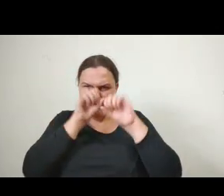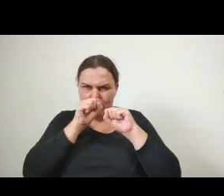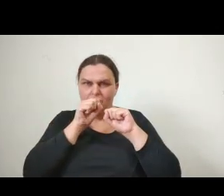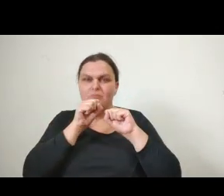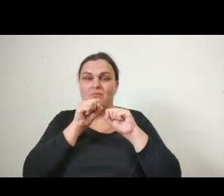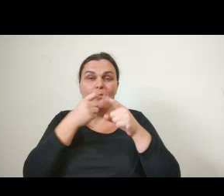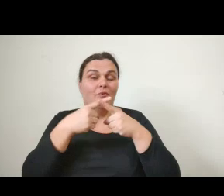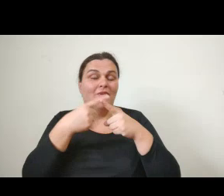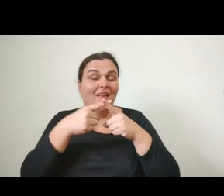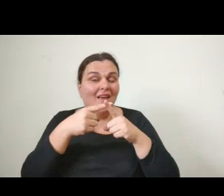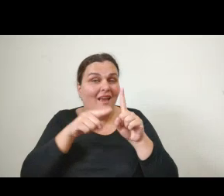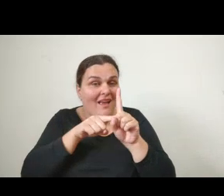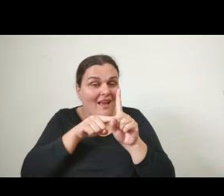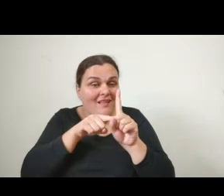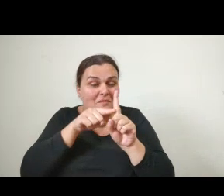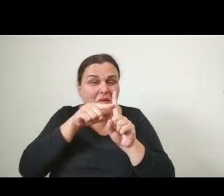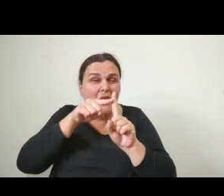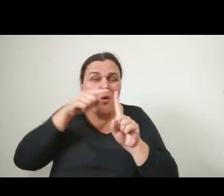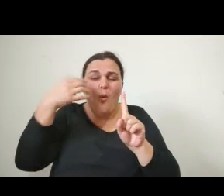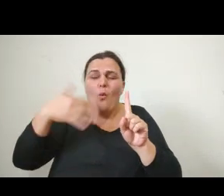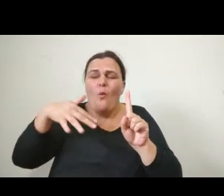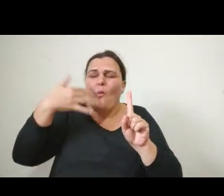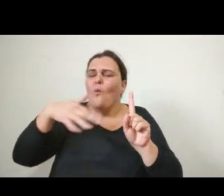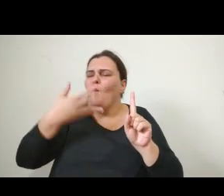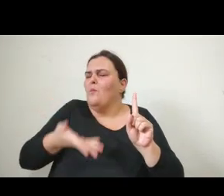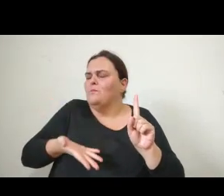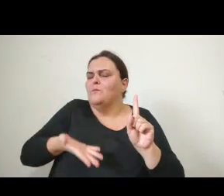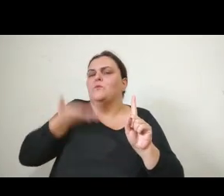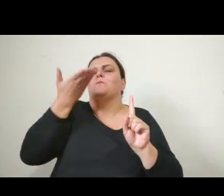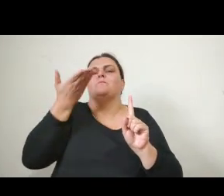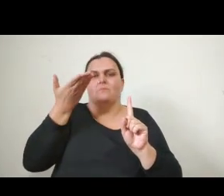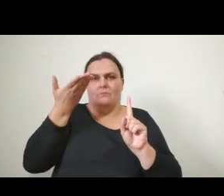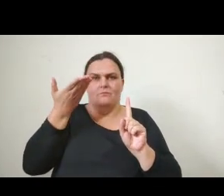temperatura média nessa porção do território.